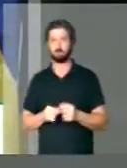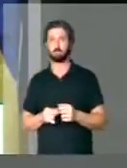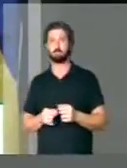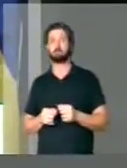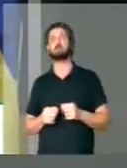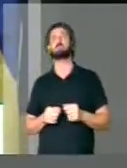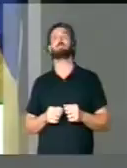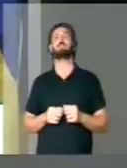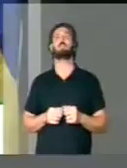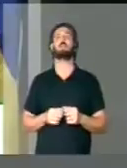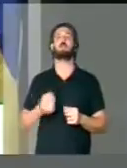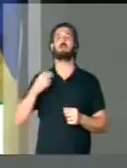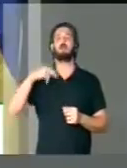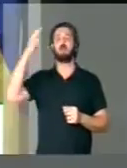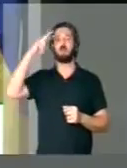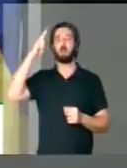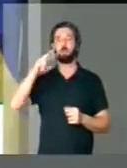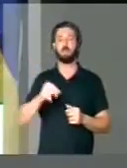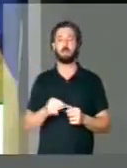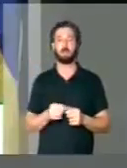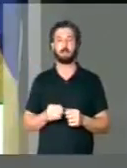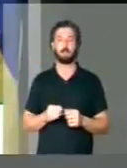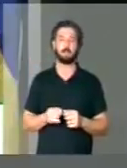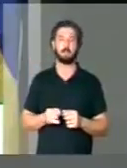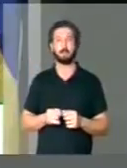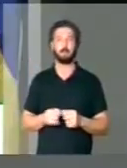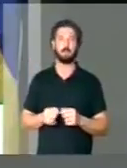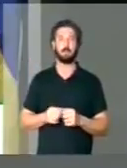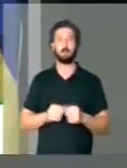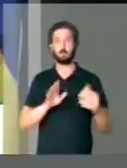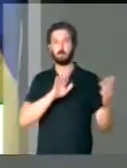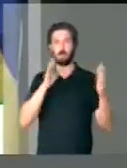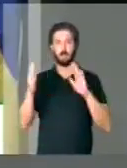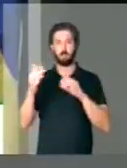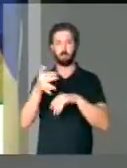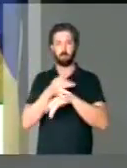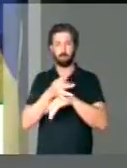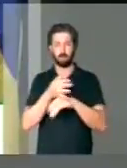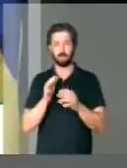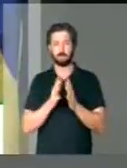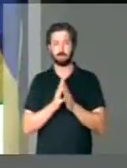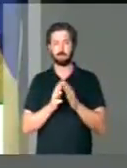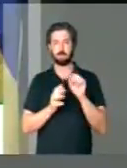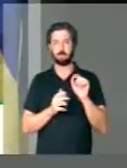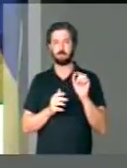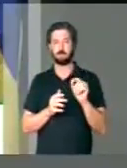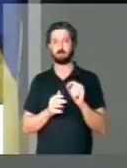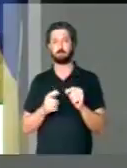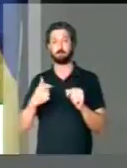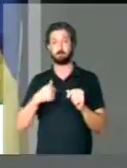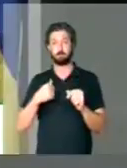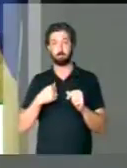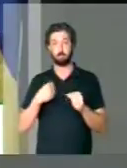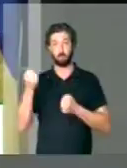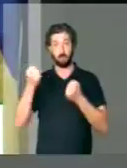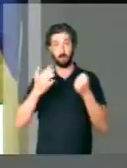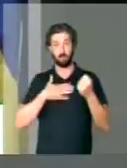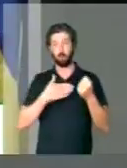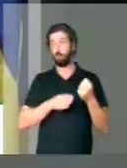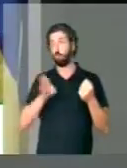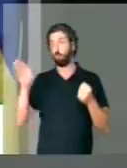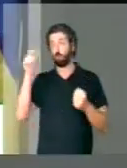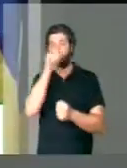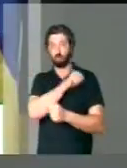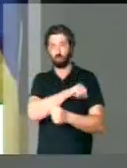da manhã, eu me lembrei de um período de recesso em que eu peguei meu carro e fui para o